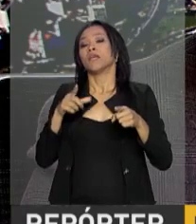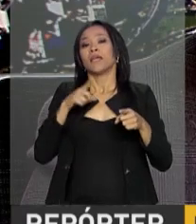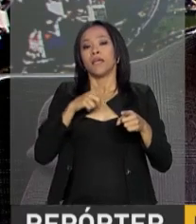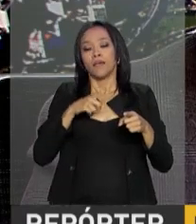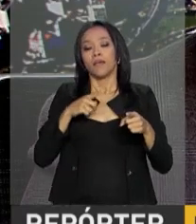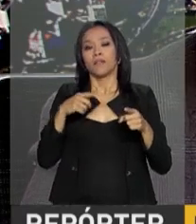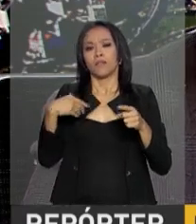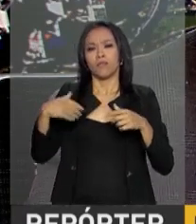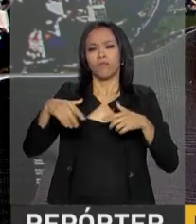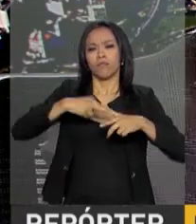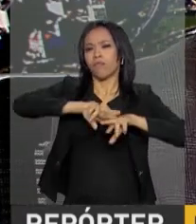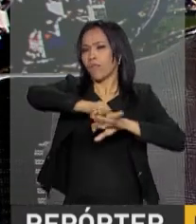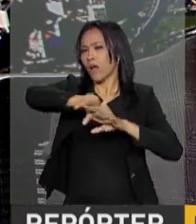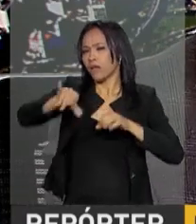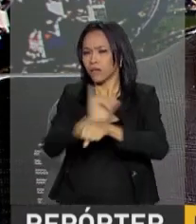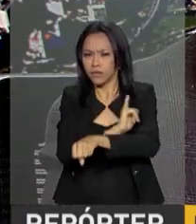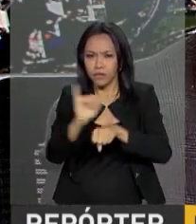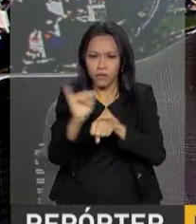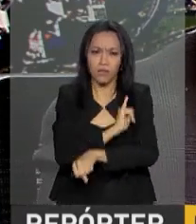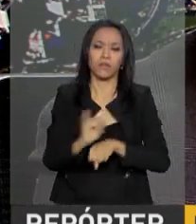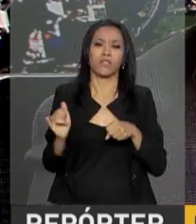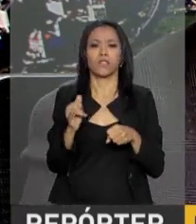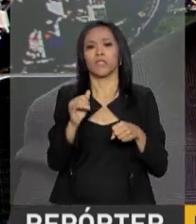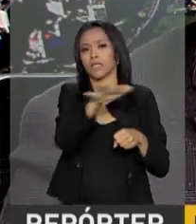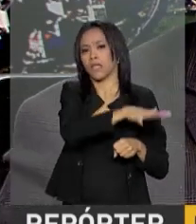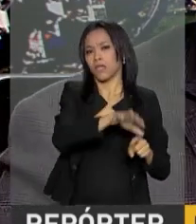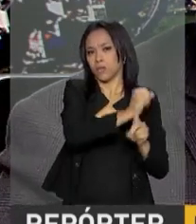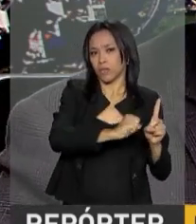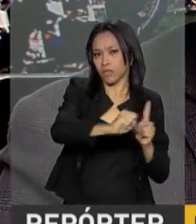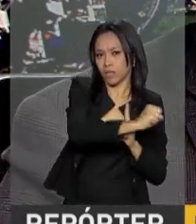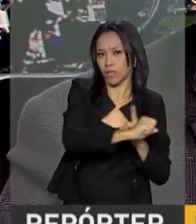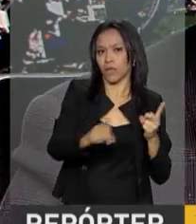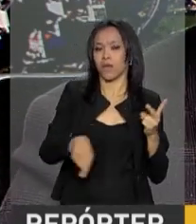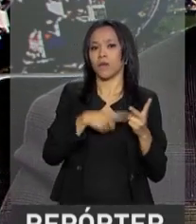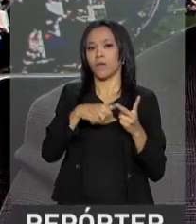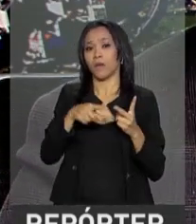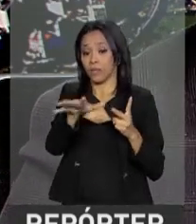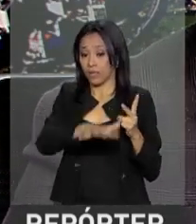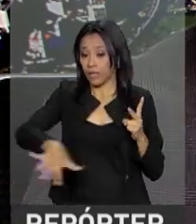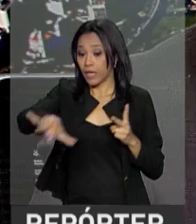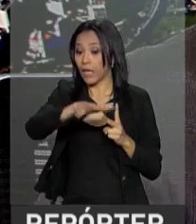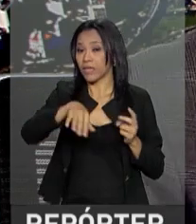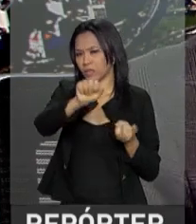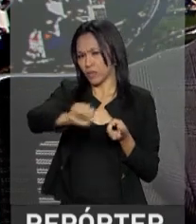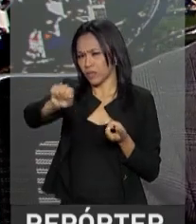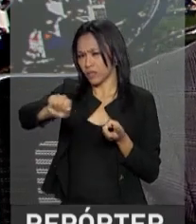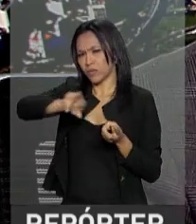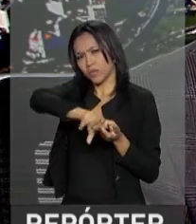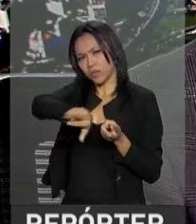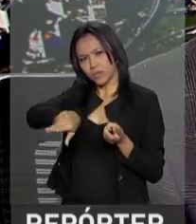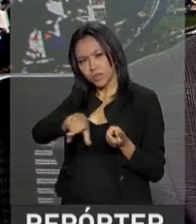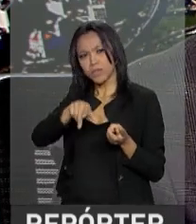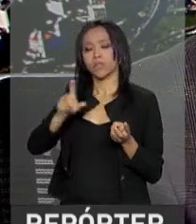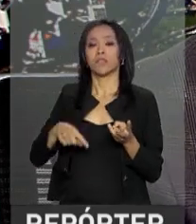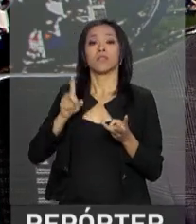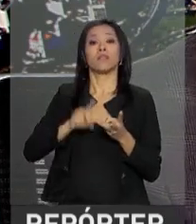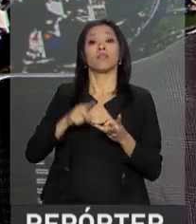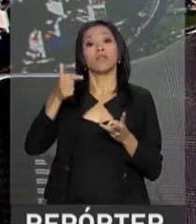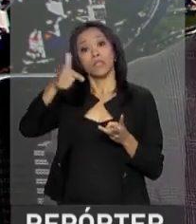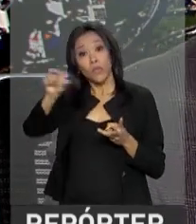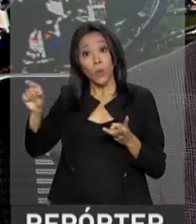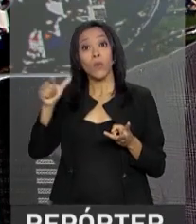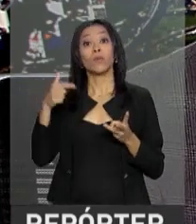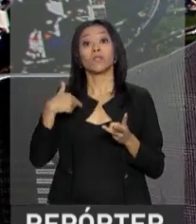desmatamento o da mobilização social da articulação institucional agenda positiva com ações afirmativas